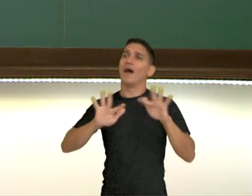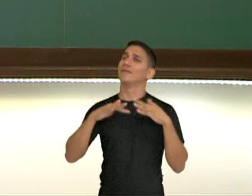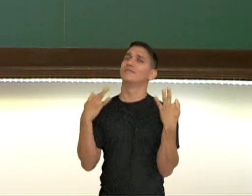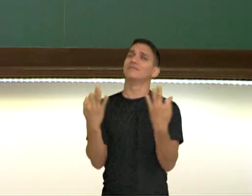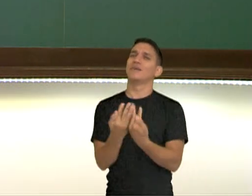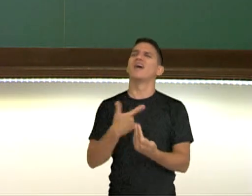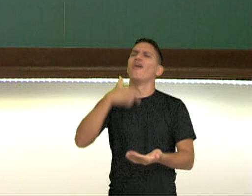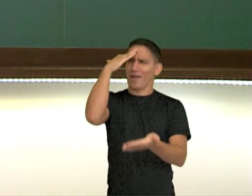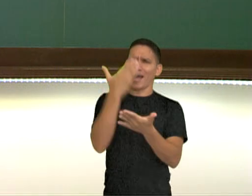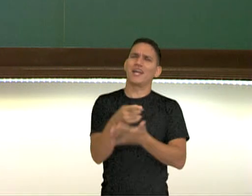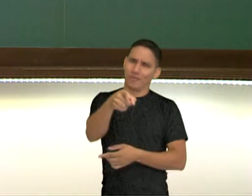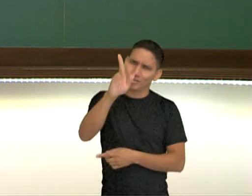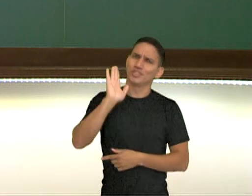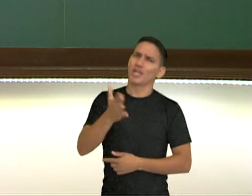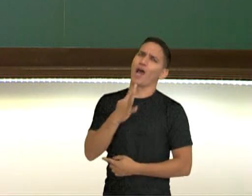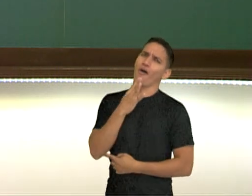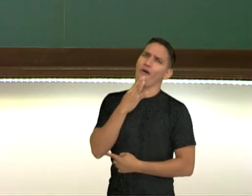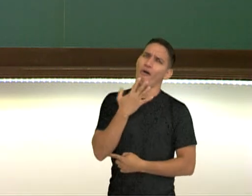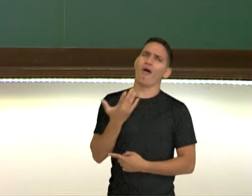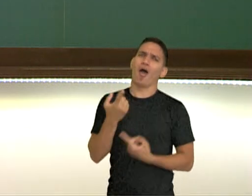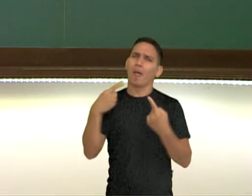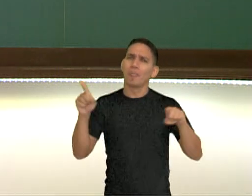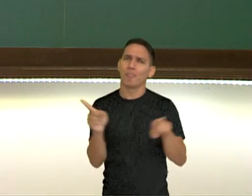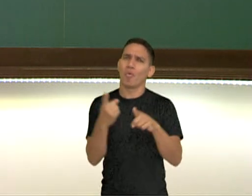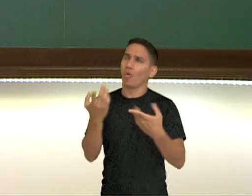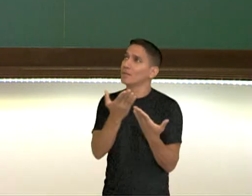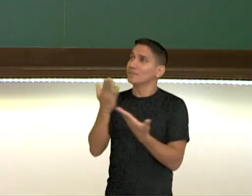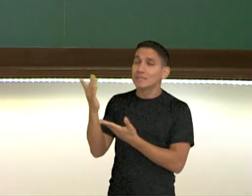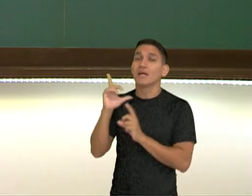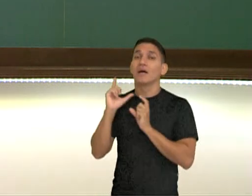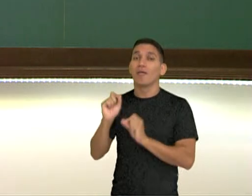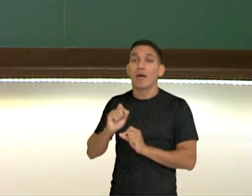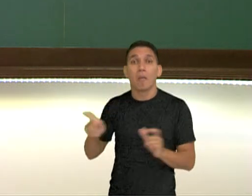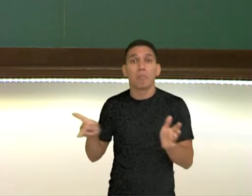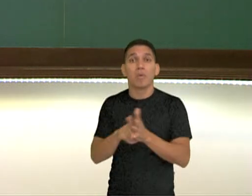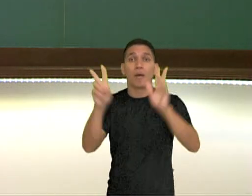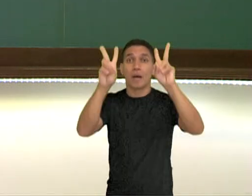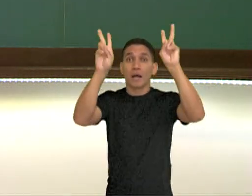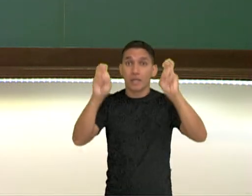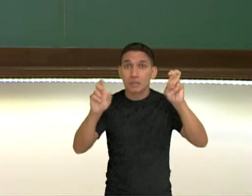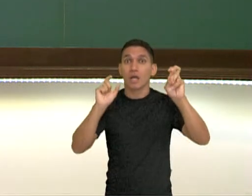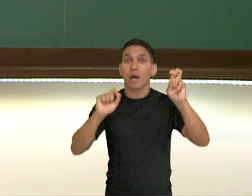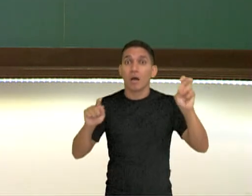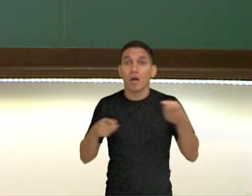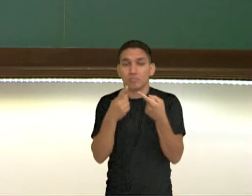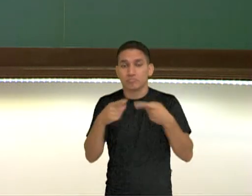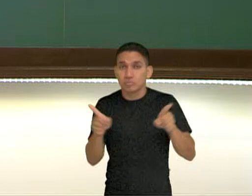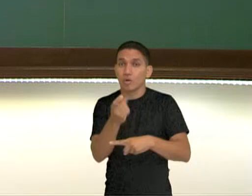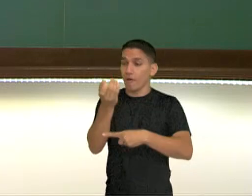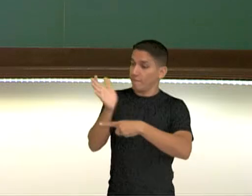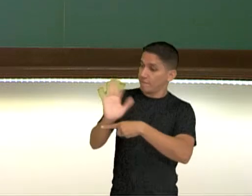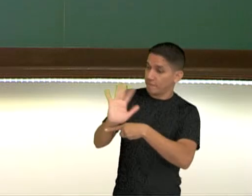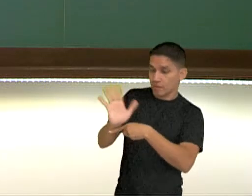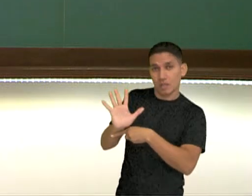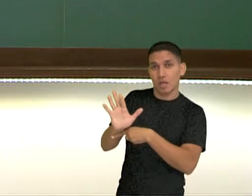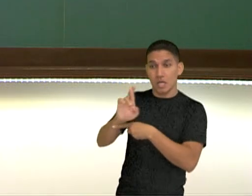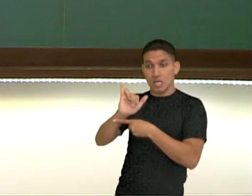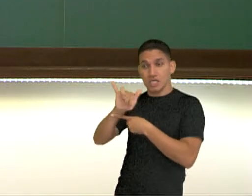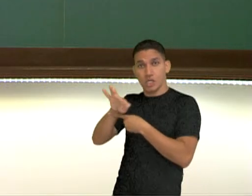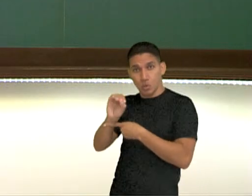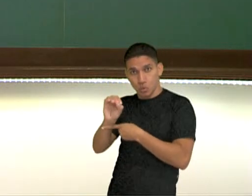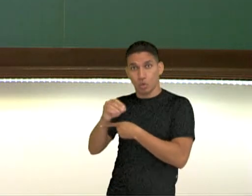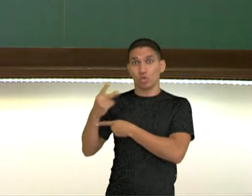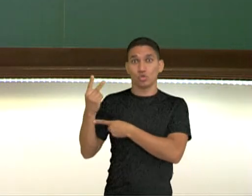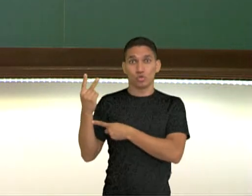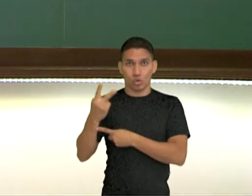com certeza você já ouviu essa música Ela foi tema de uma trilha sonora do filme Rio